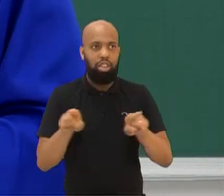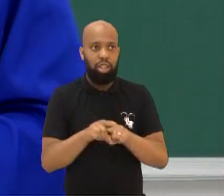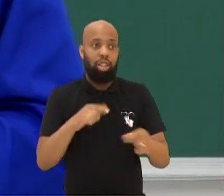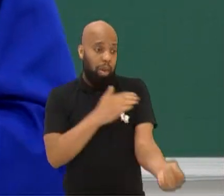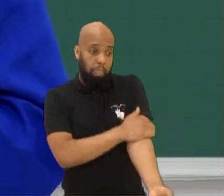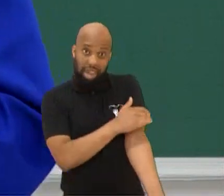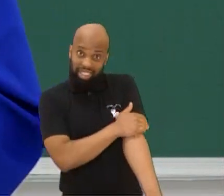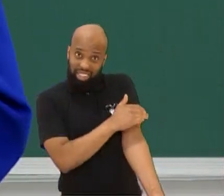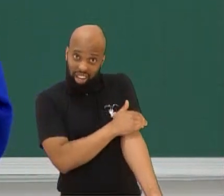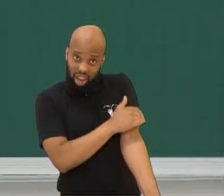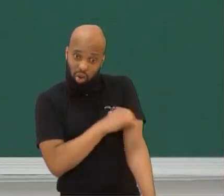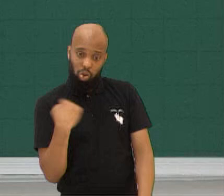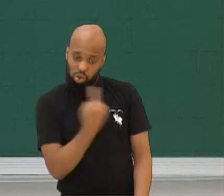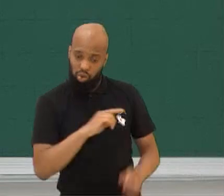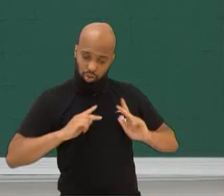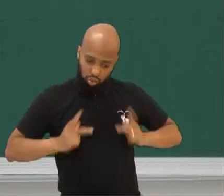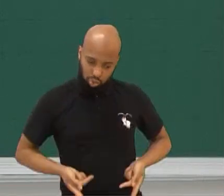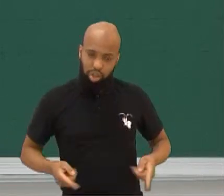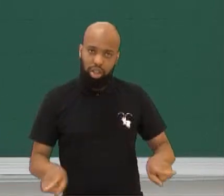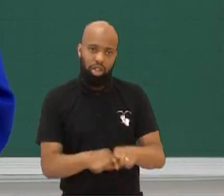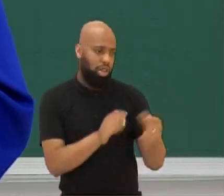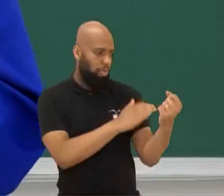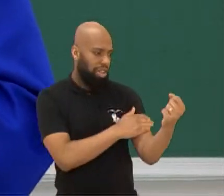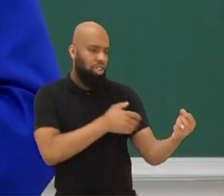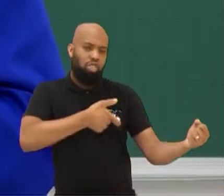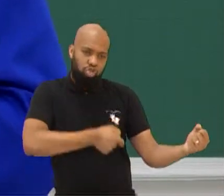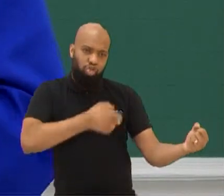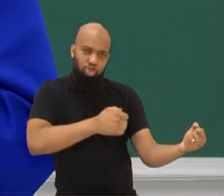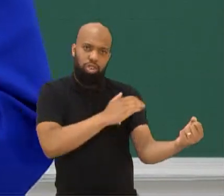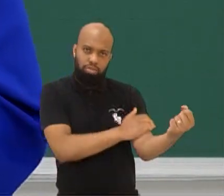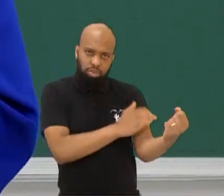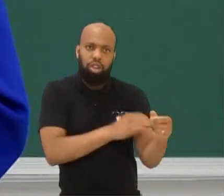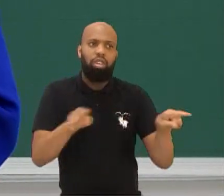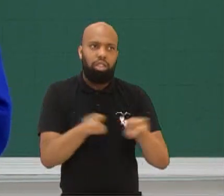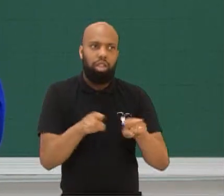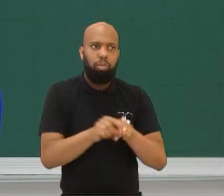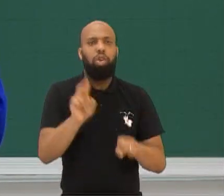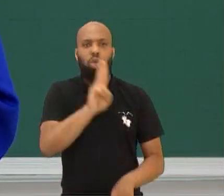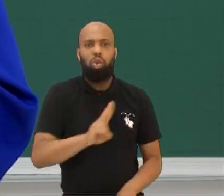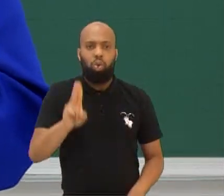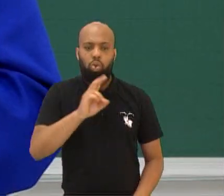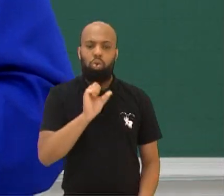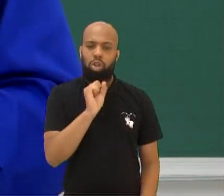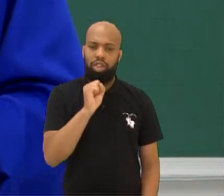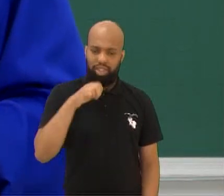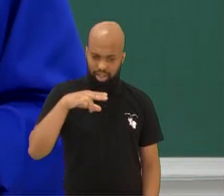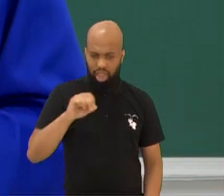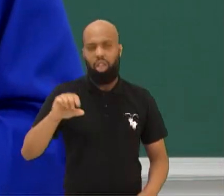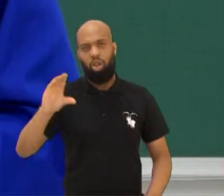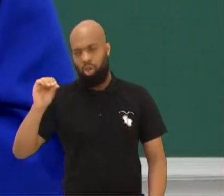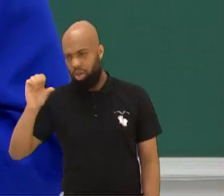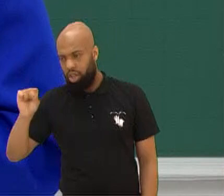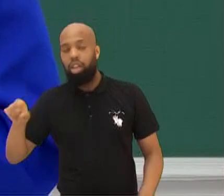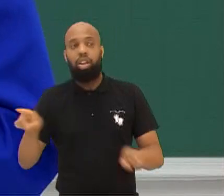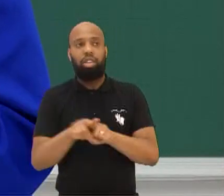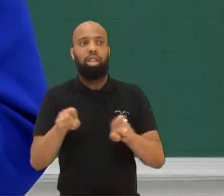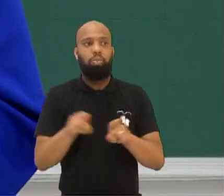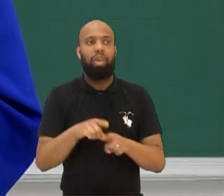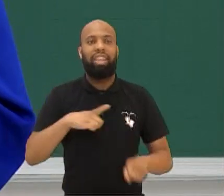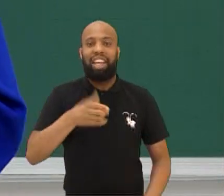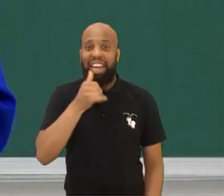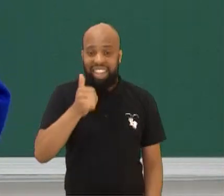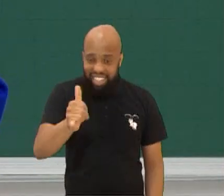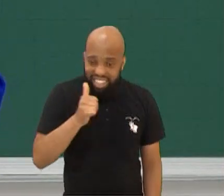pressão arterial nossa é um movimento cíclico, é também feita a modelagem usando cosseno. Corrente